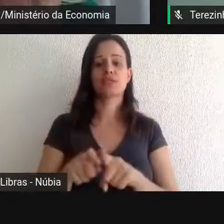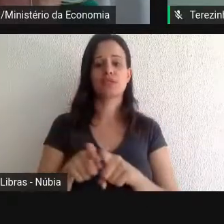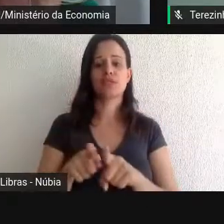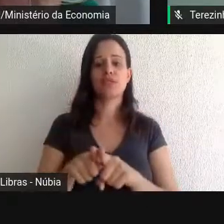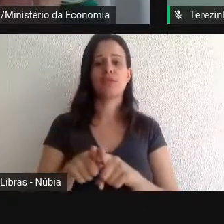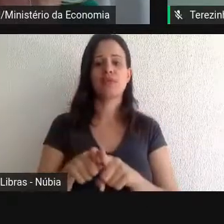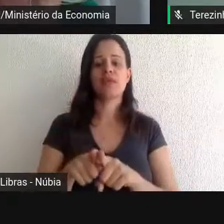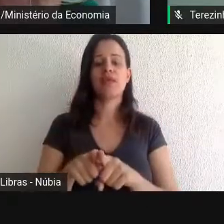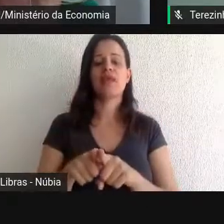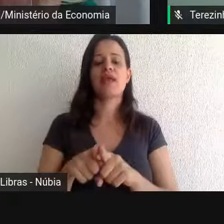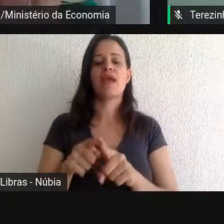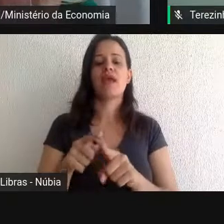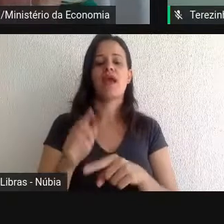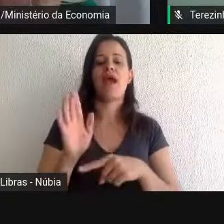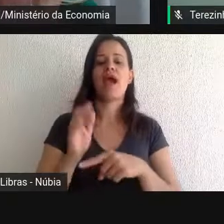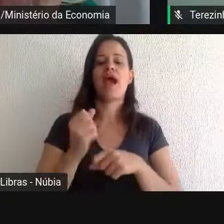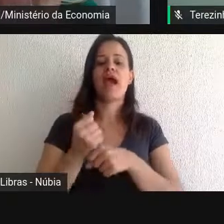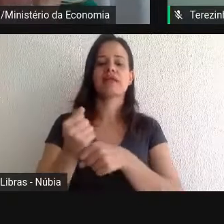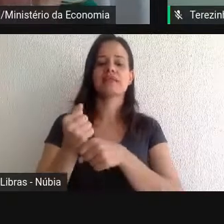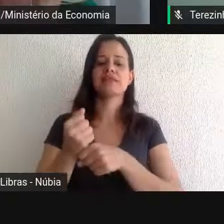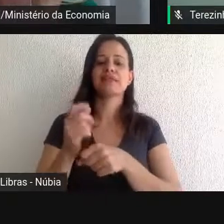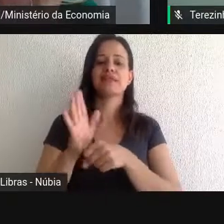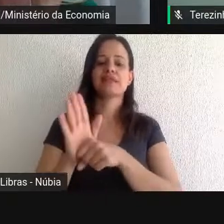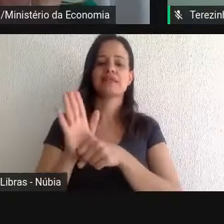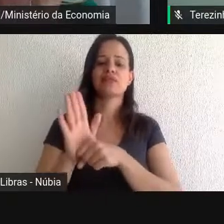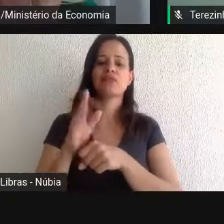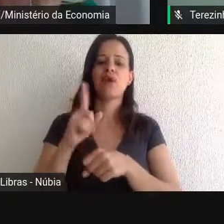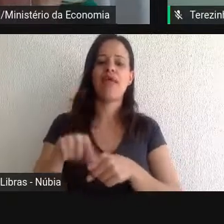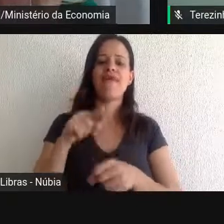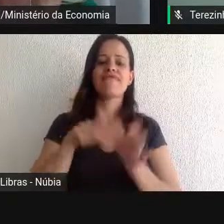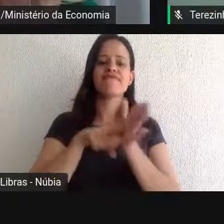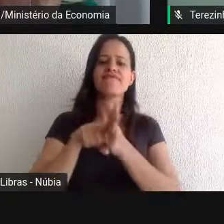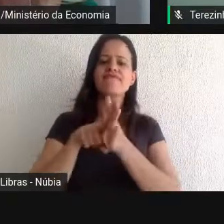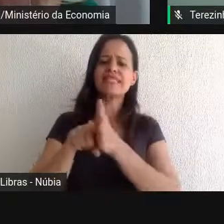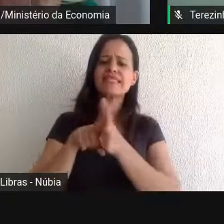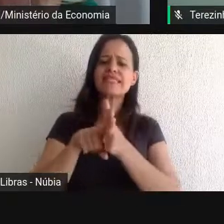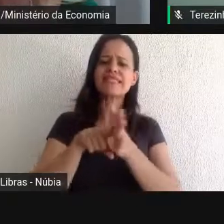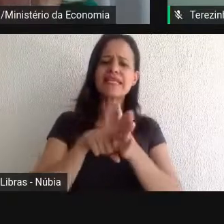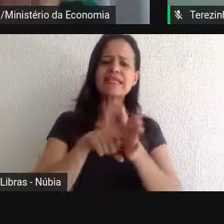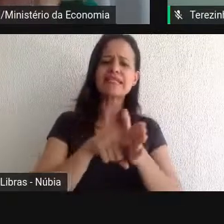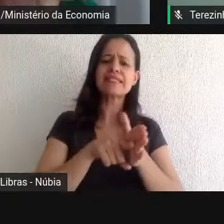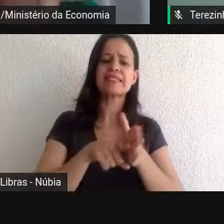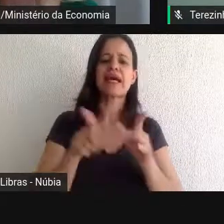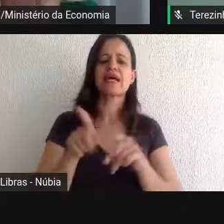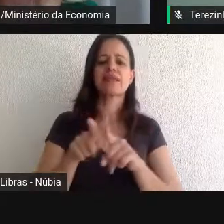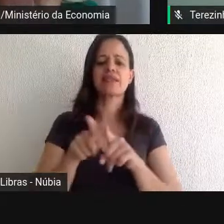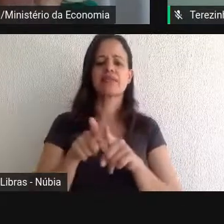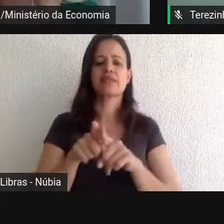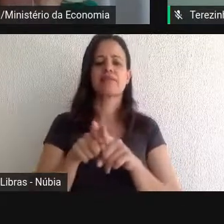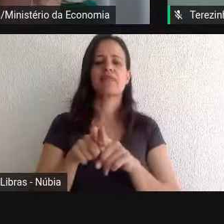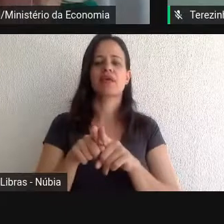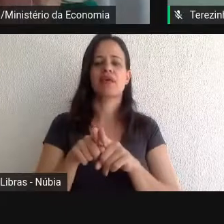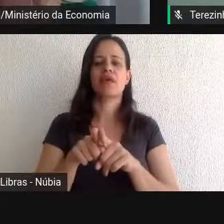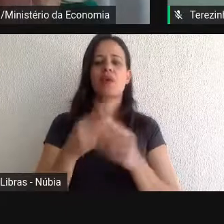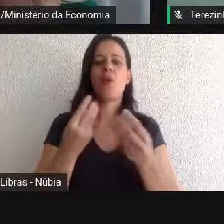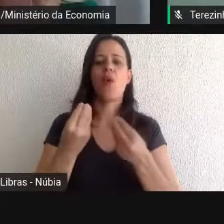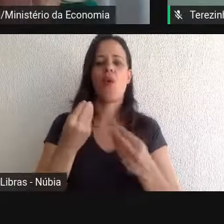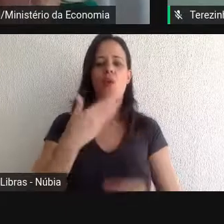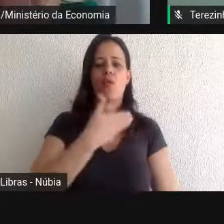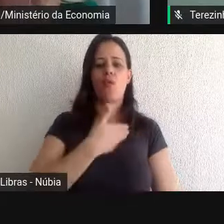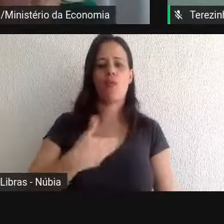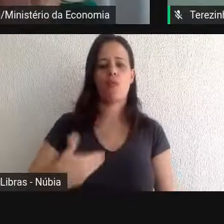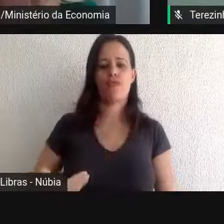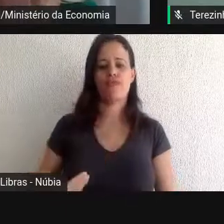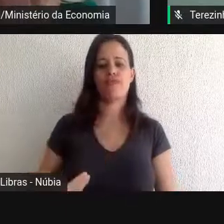assessor, né, da oposição, que a gente fiscalize a atuação do governo